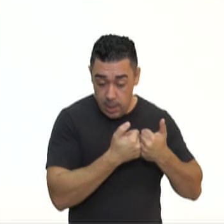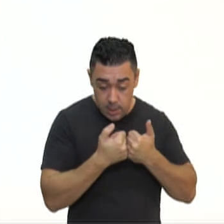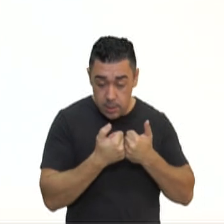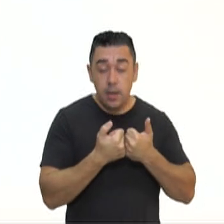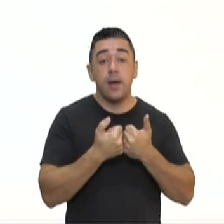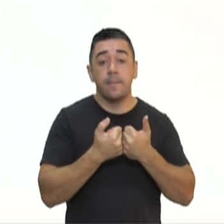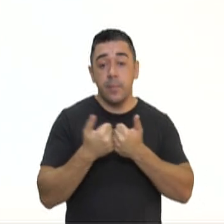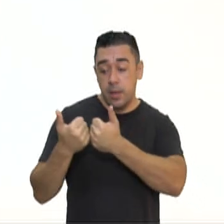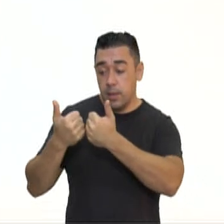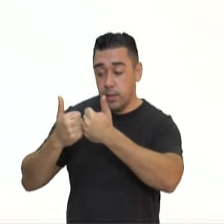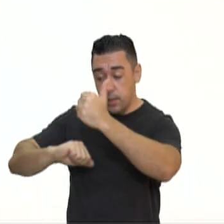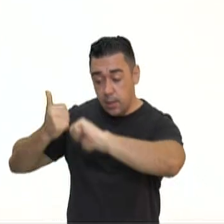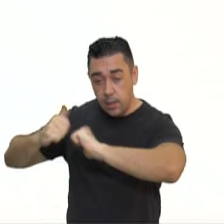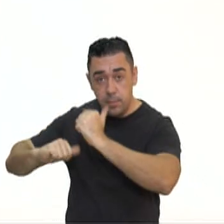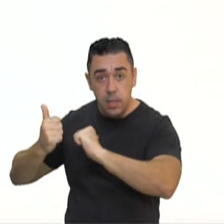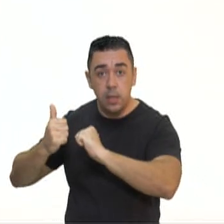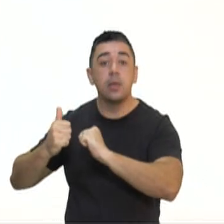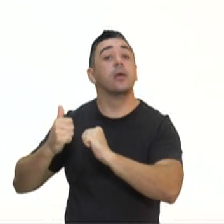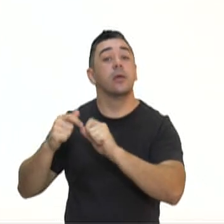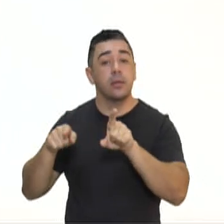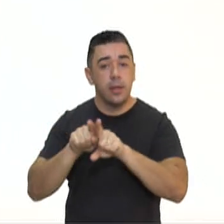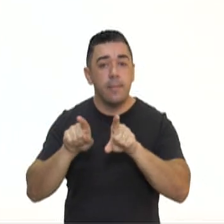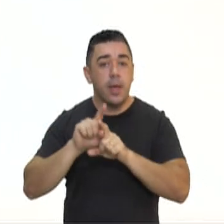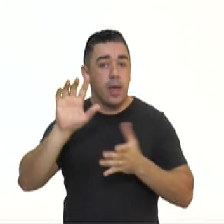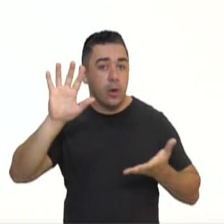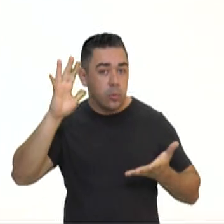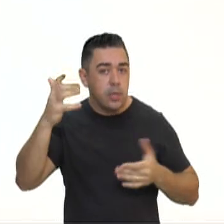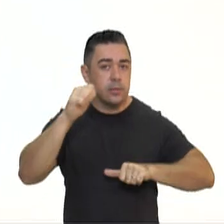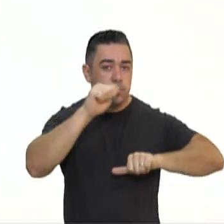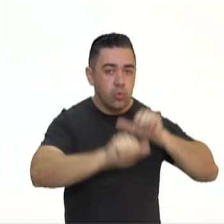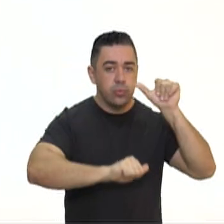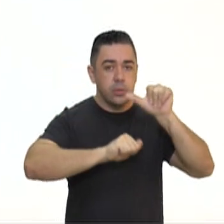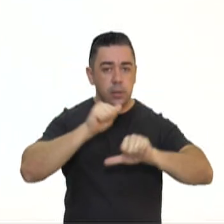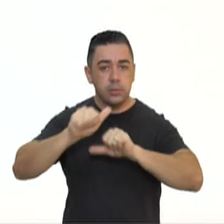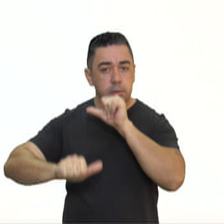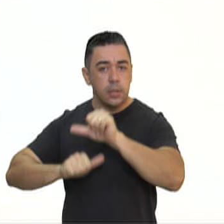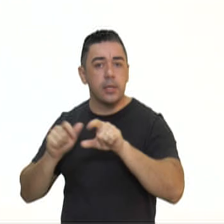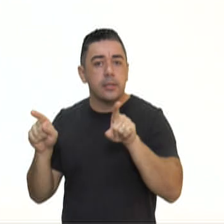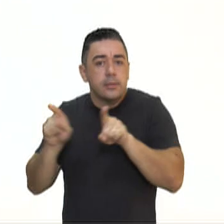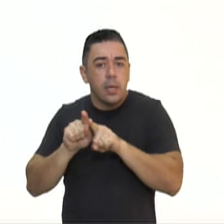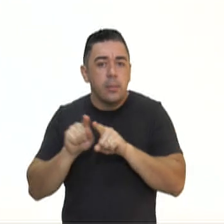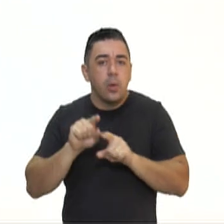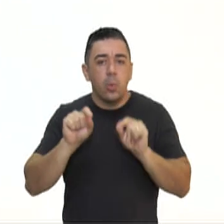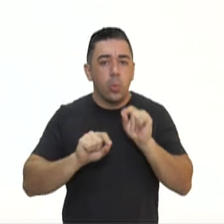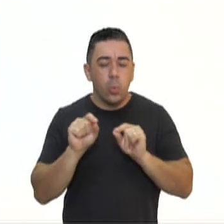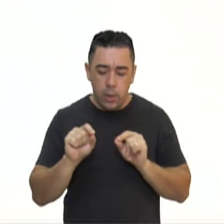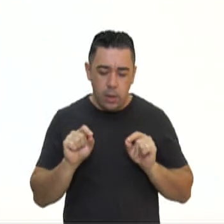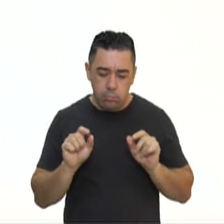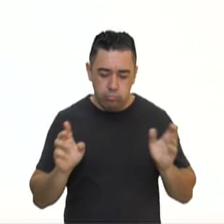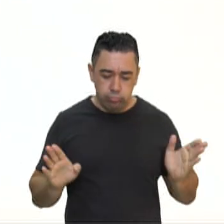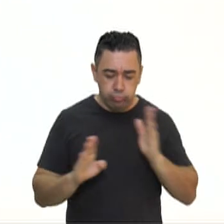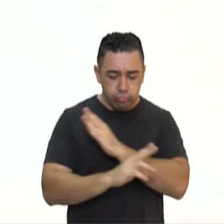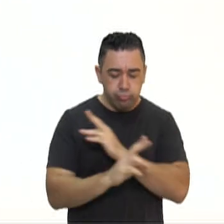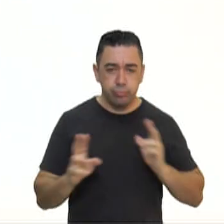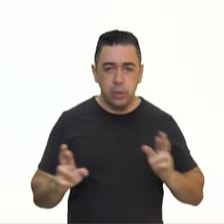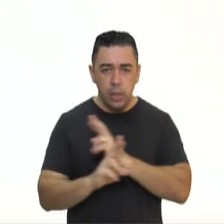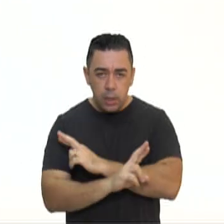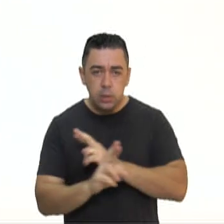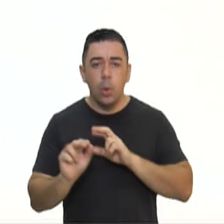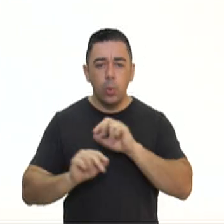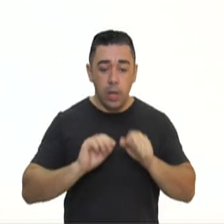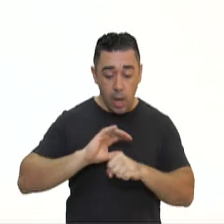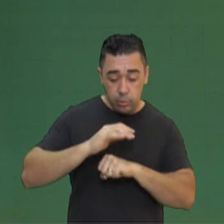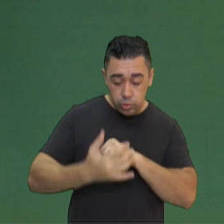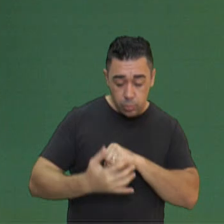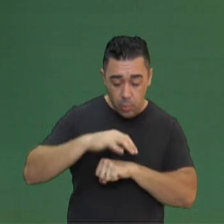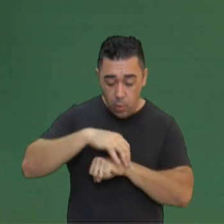atmosfera, dinâmica, né, as mudanças que acontecem nela e as interações entre a atmosfera e a superfície